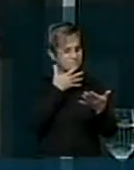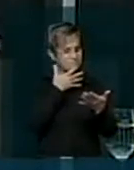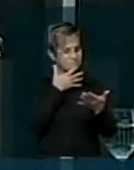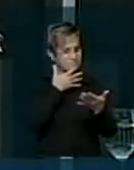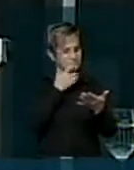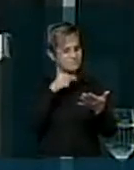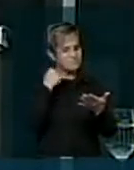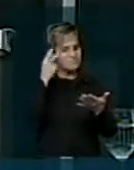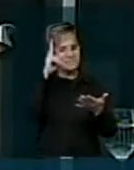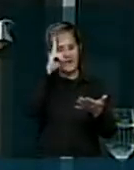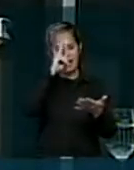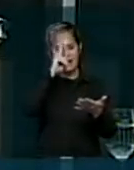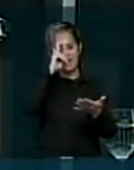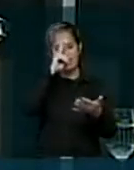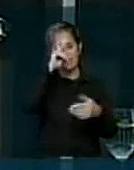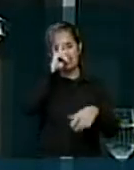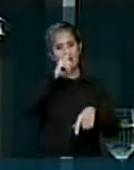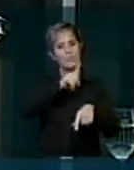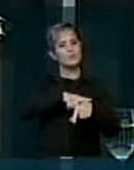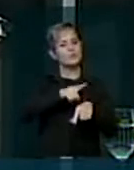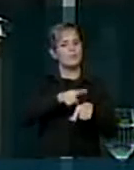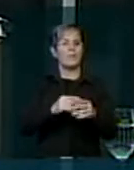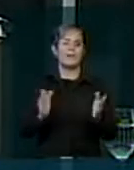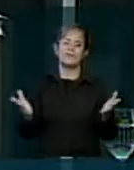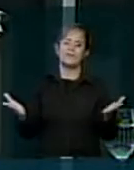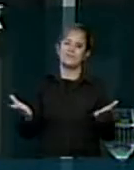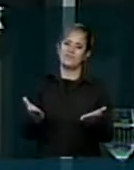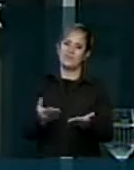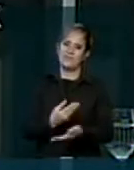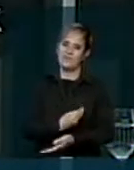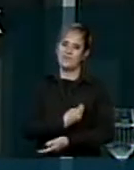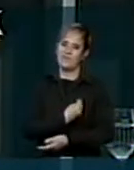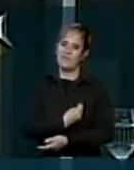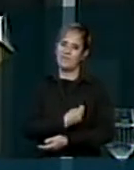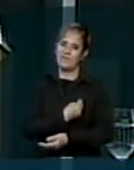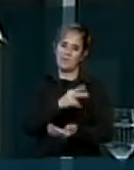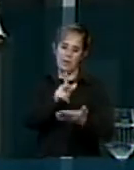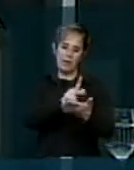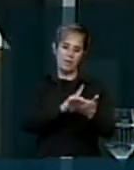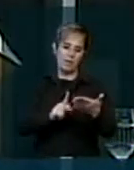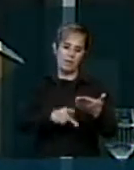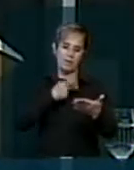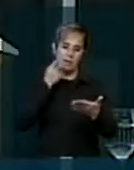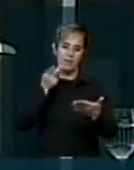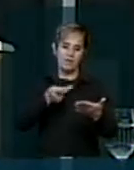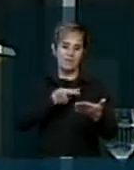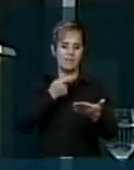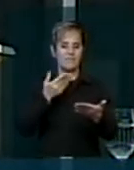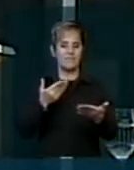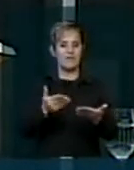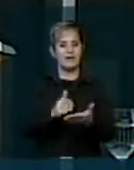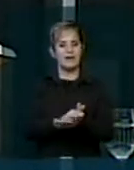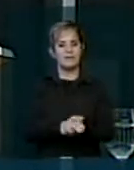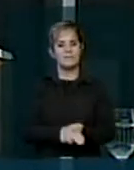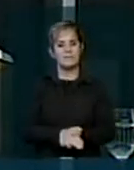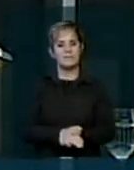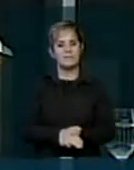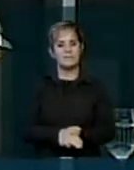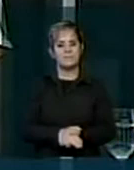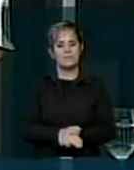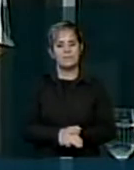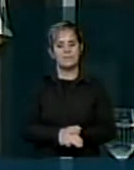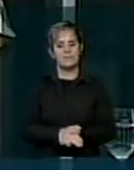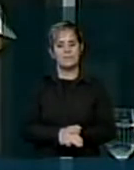faz relembrar o momento que nós vivemos. Ele diz aqui, o nosso